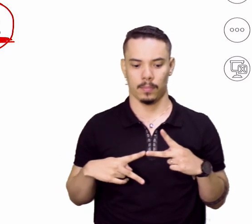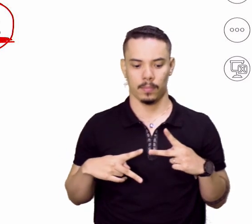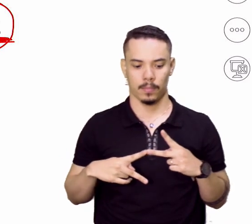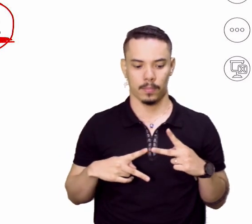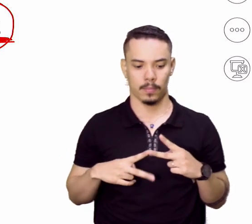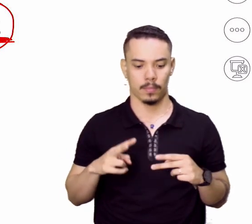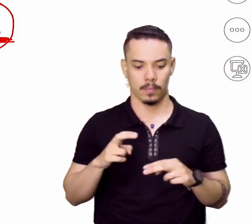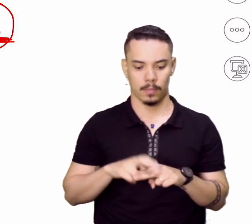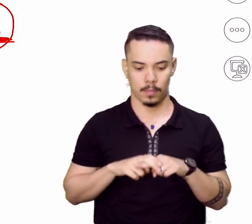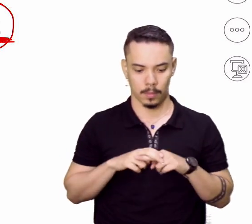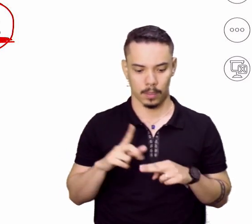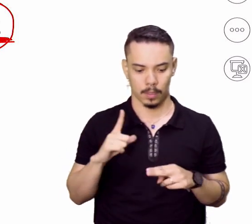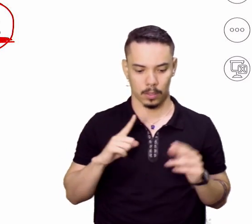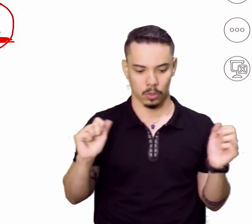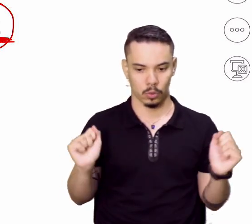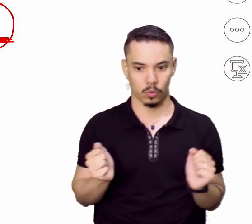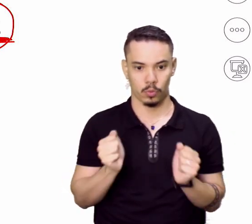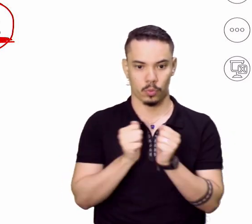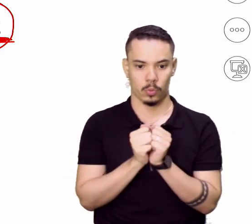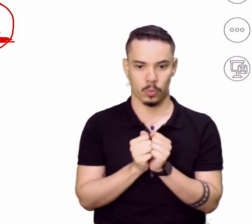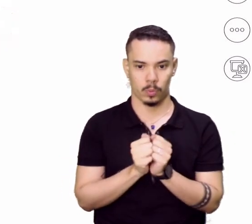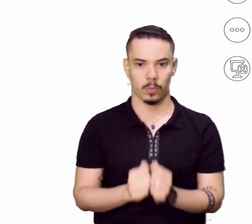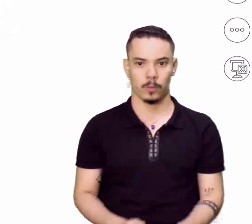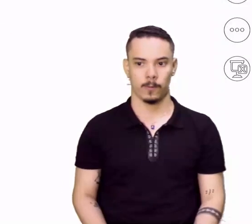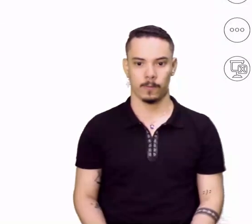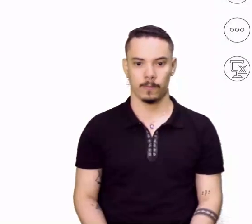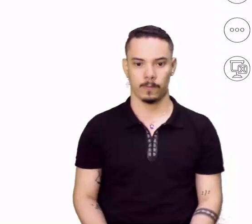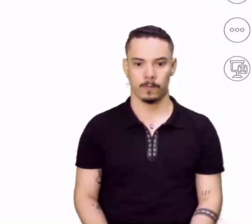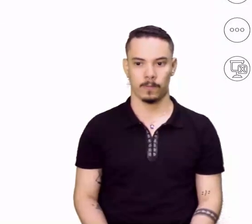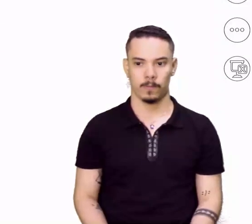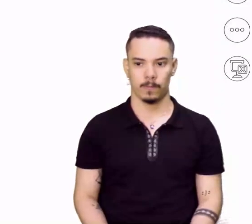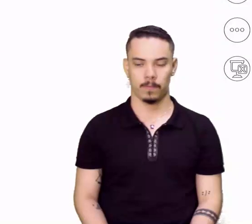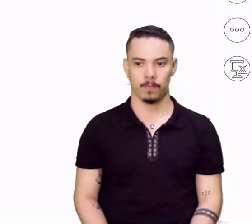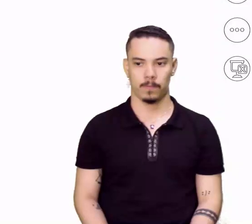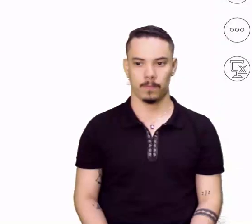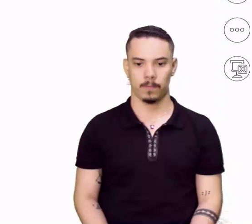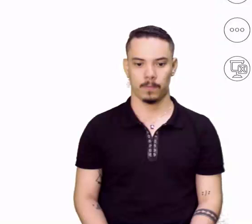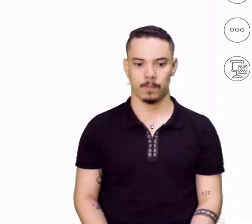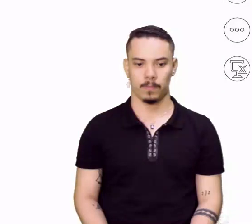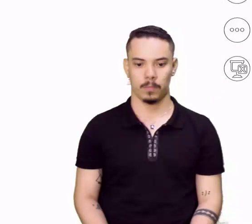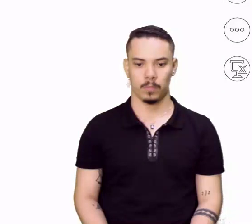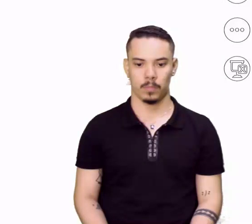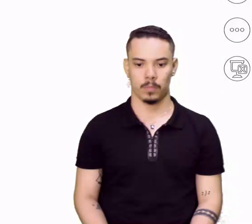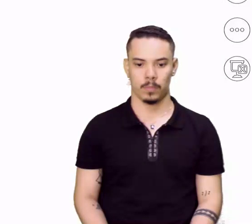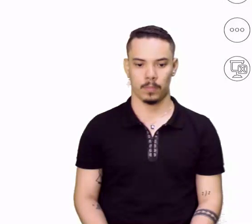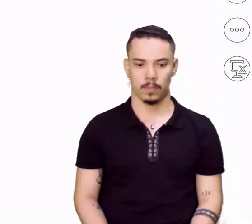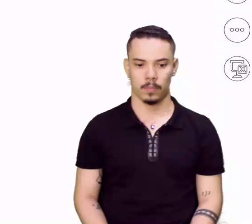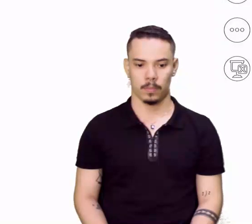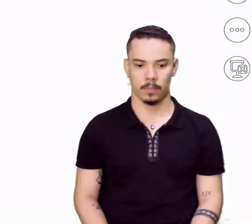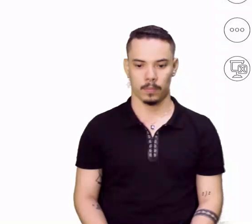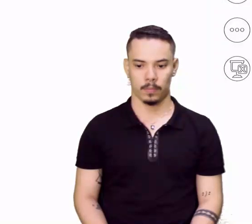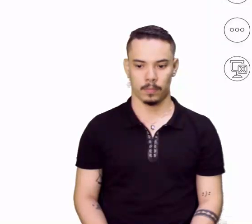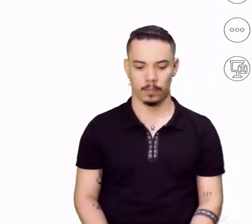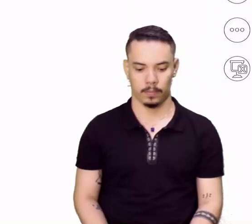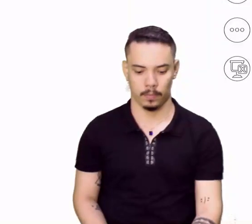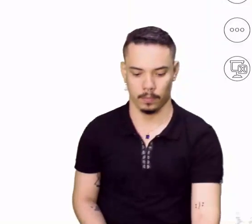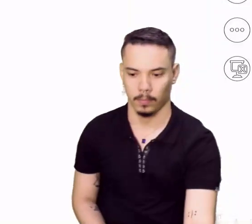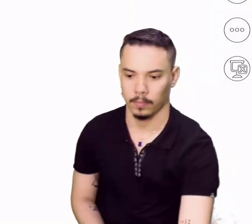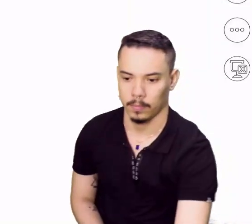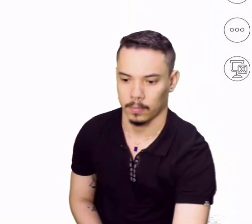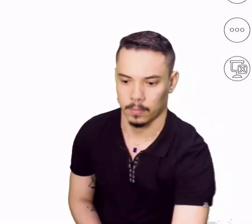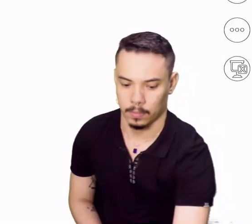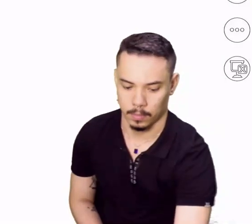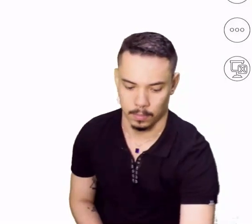tiver a preposição ali do ladinho. Beleza? Is this the house that bought?